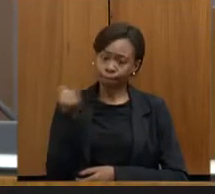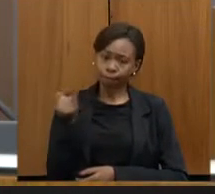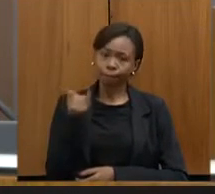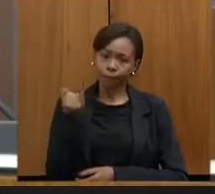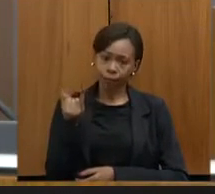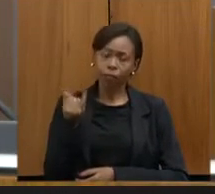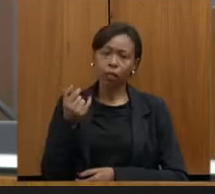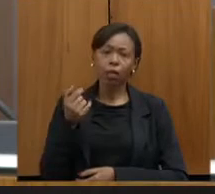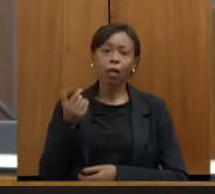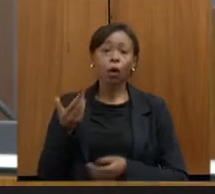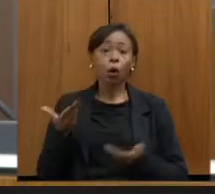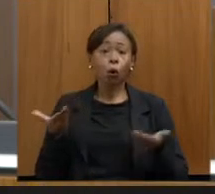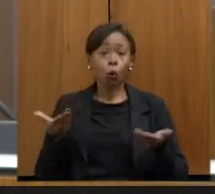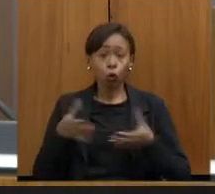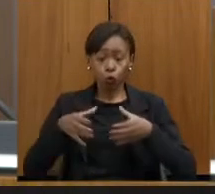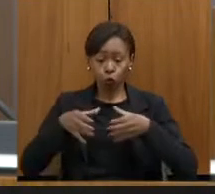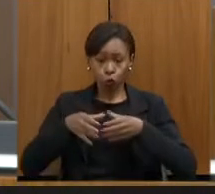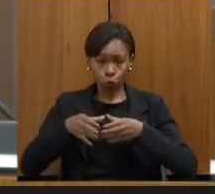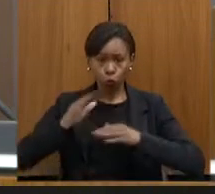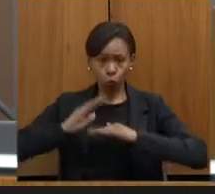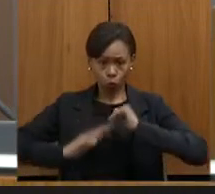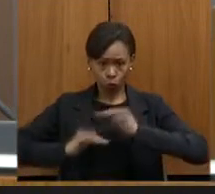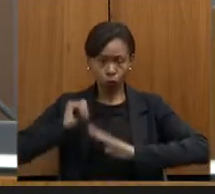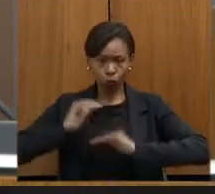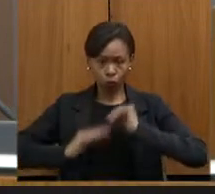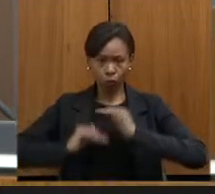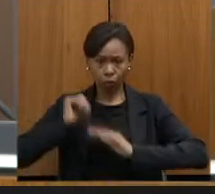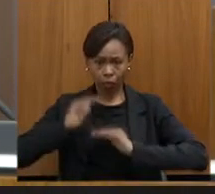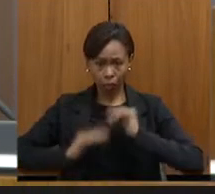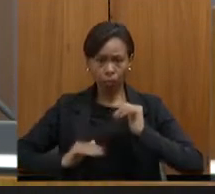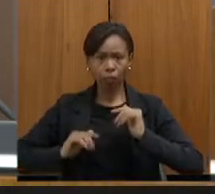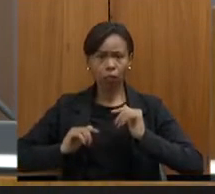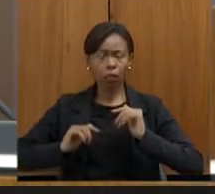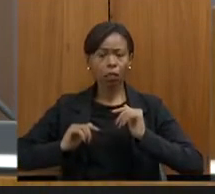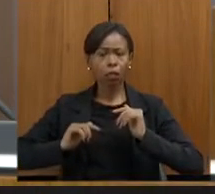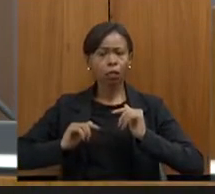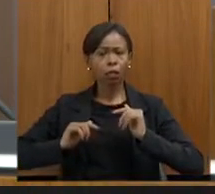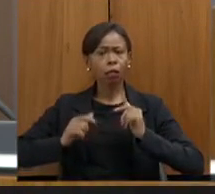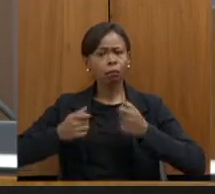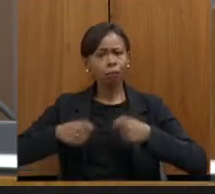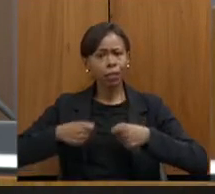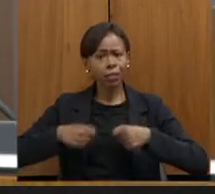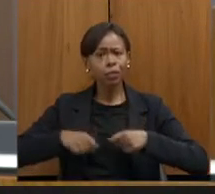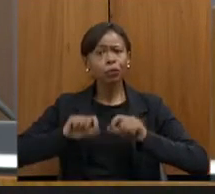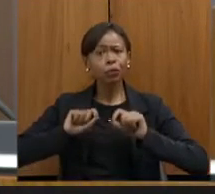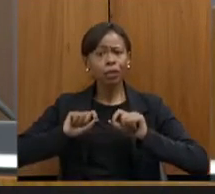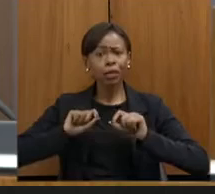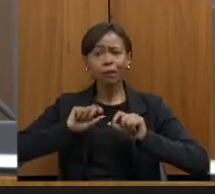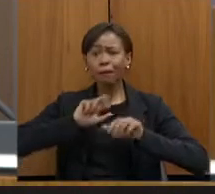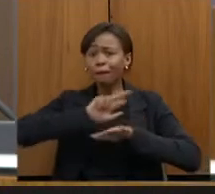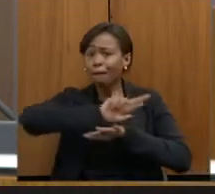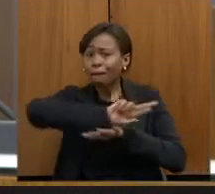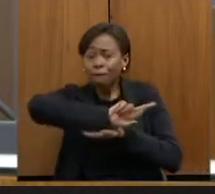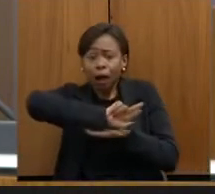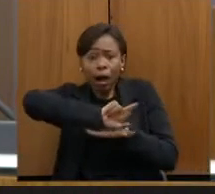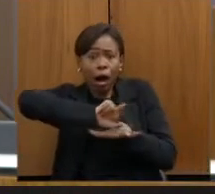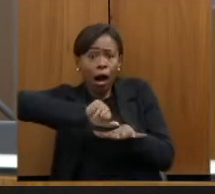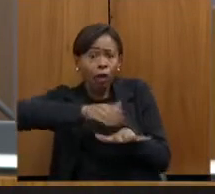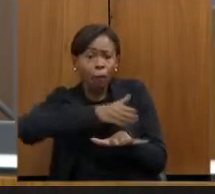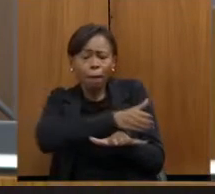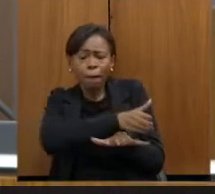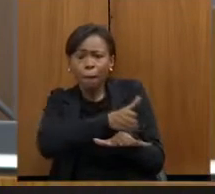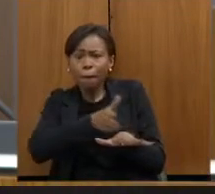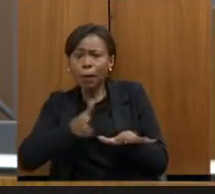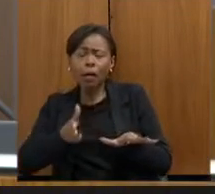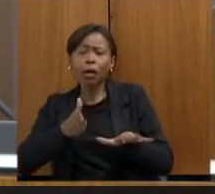a equipe que for fazer esse trabalho seja uma equipe multidisciplinar. Eu não posso mais